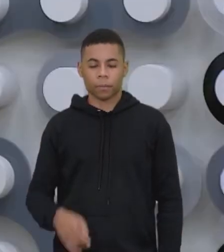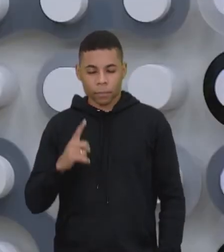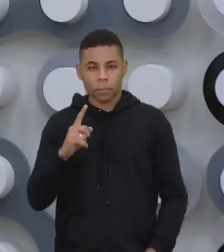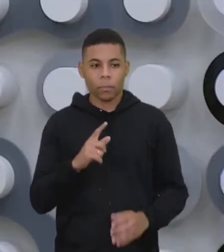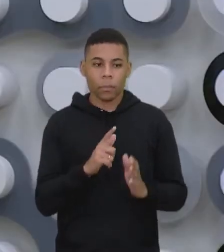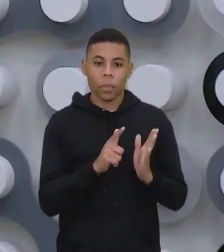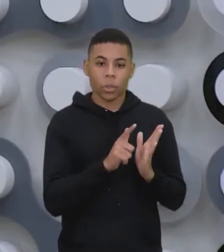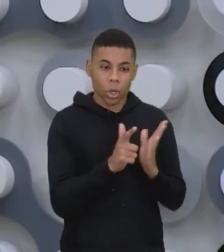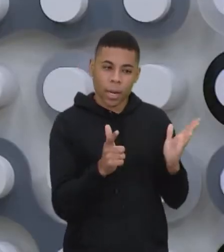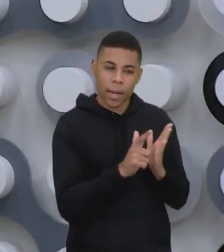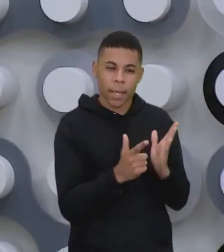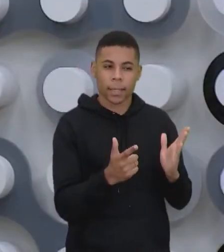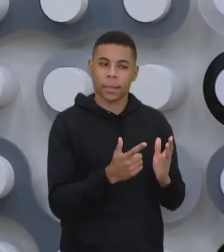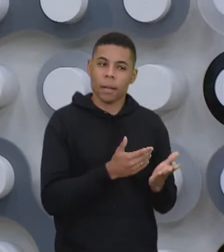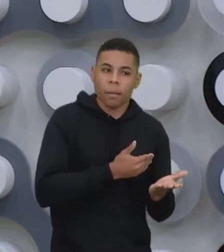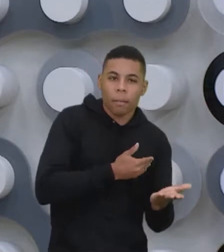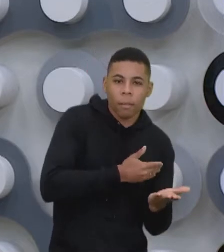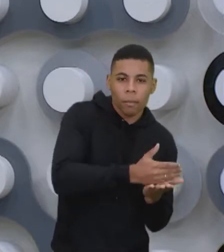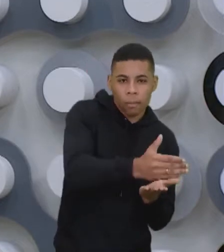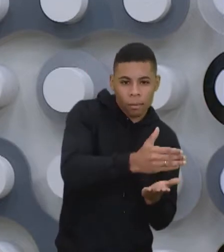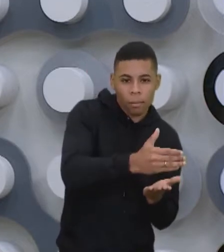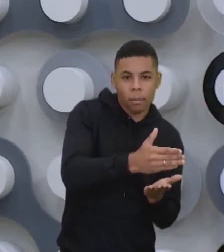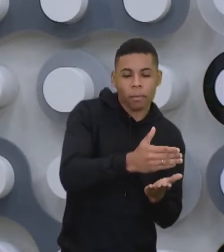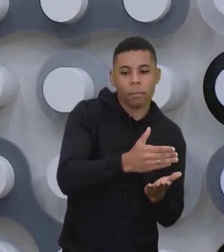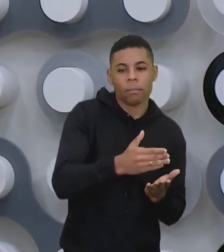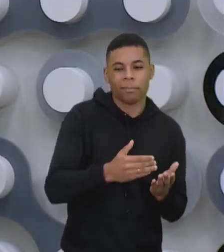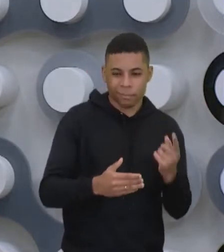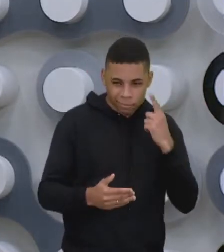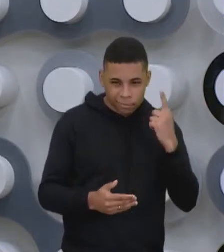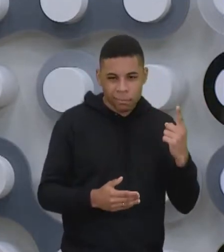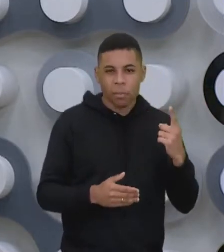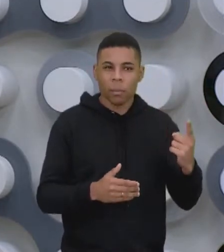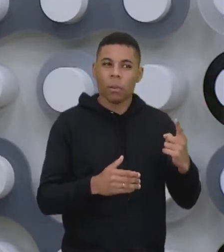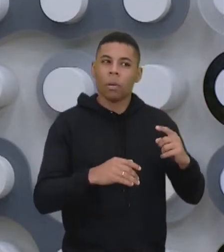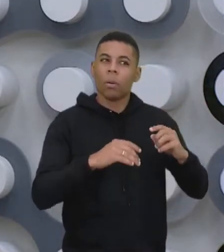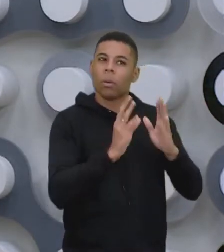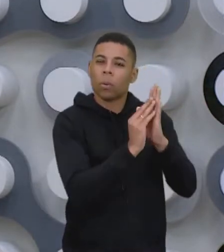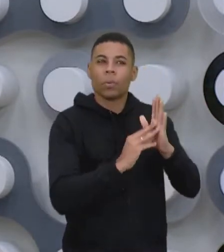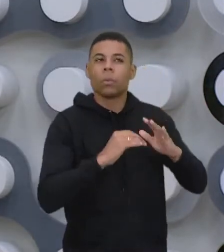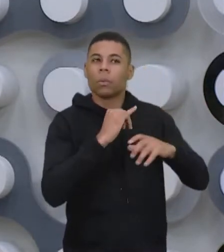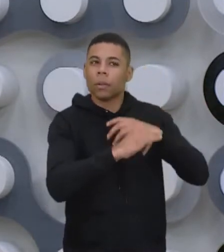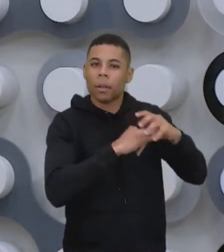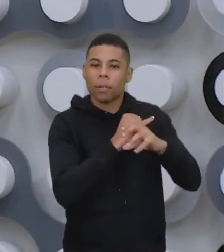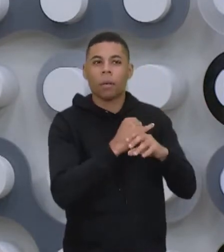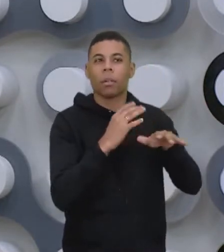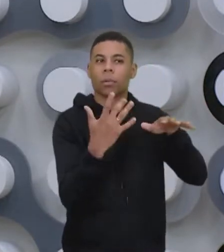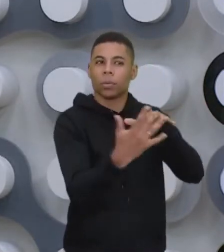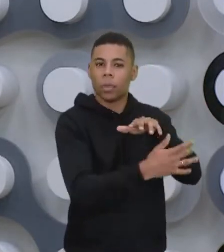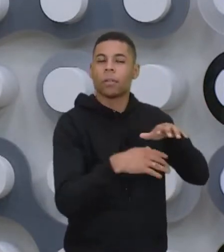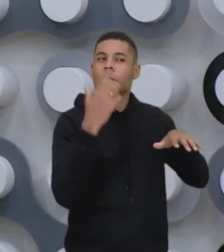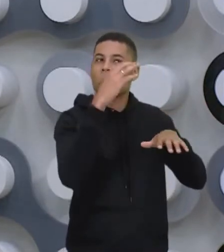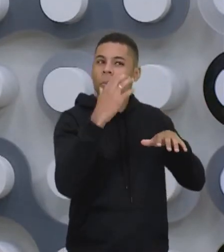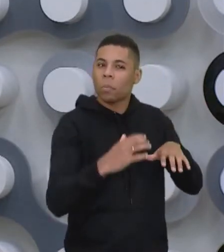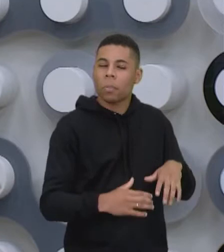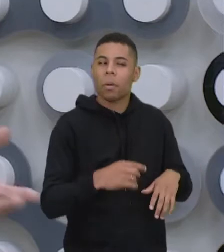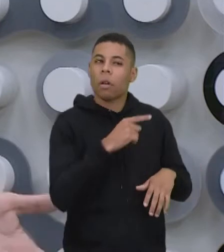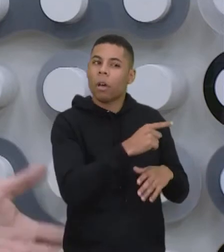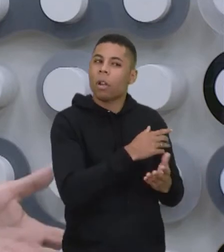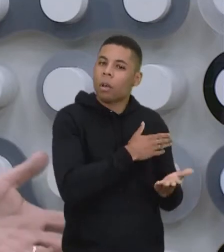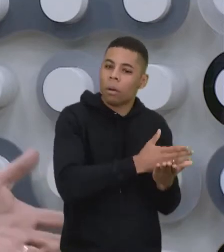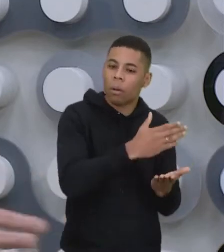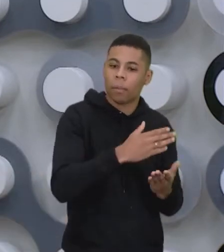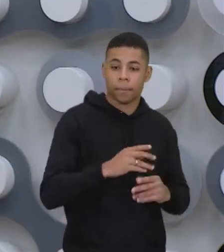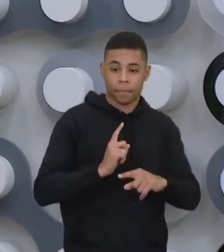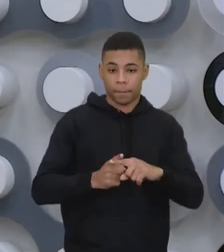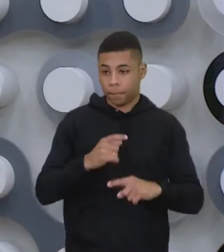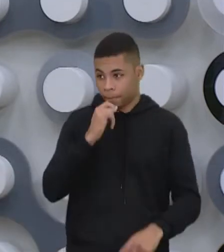amador na produção de conteúdo? Falar amador é aquele cara que produz notícia na internet, nas redes sociais, né? Porque eu aprendi nas